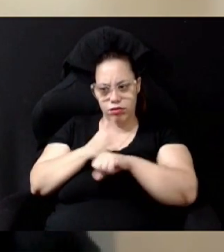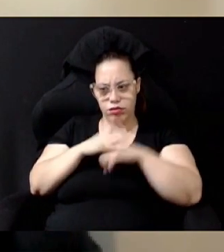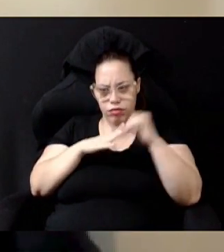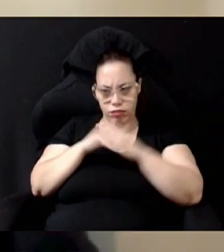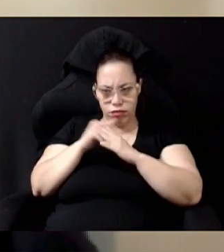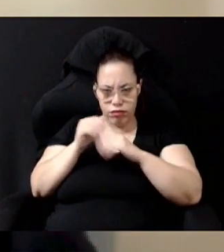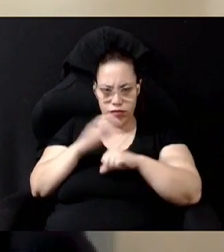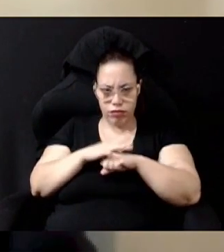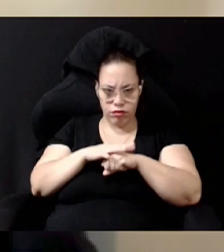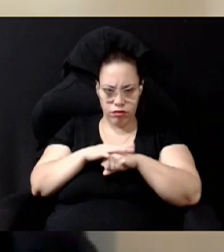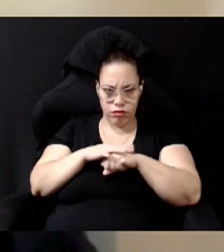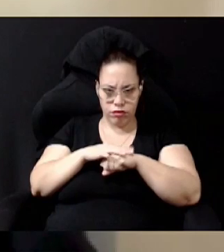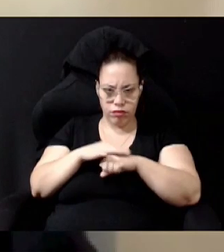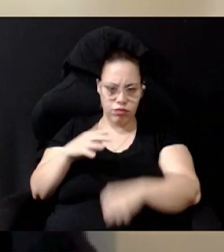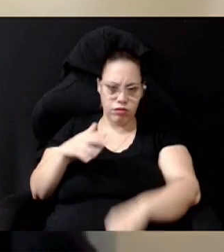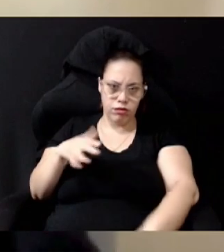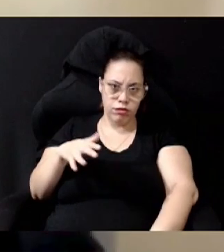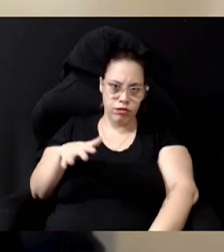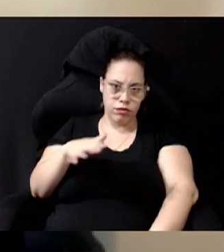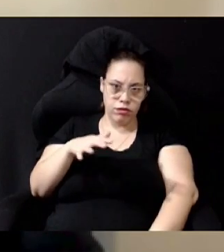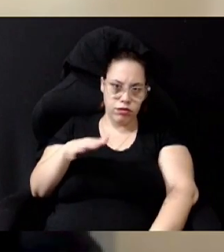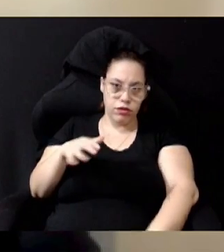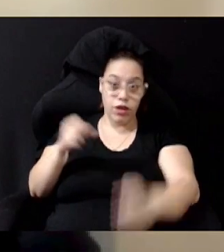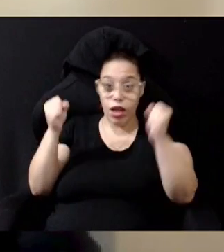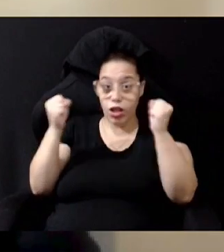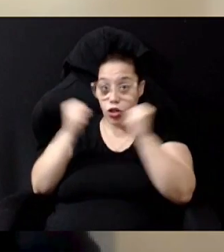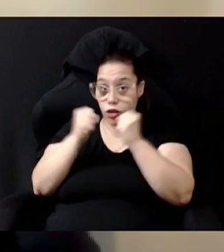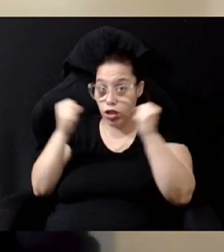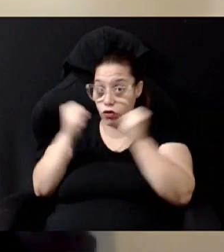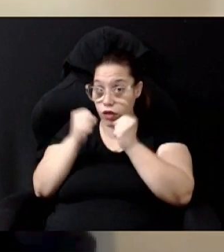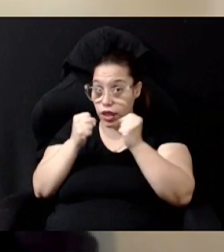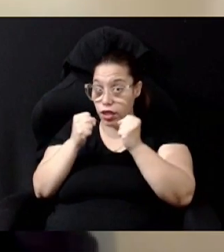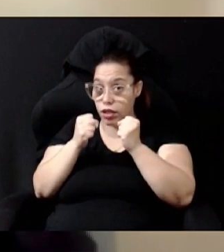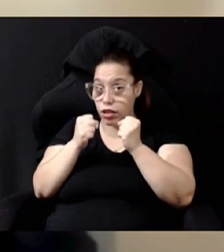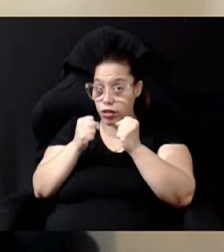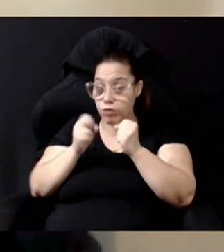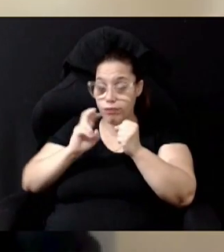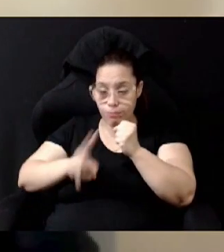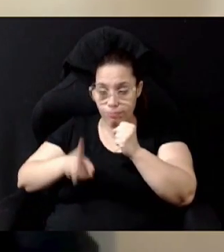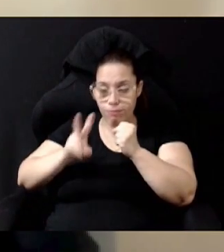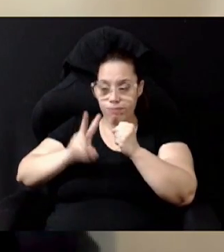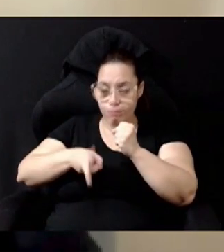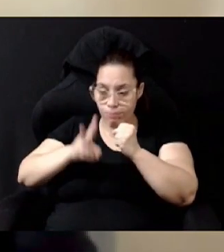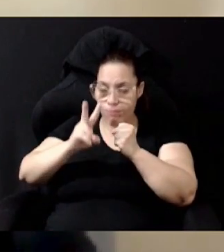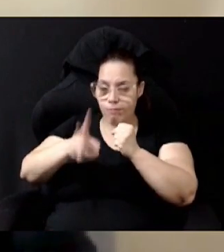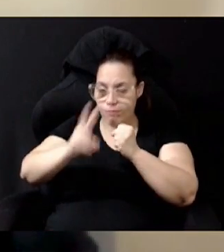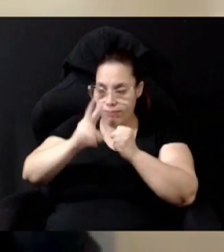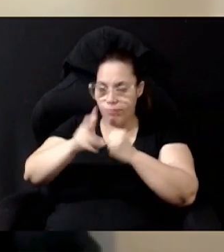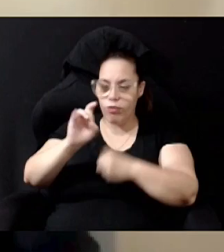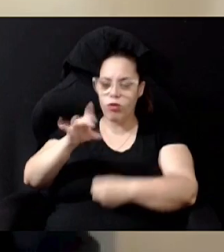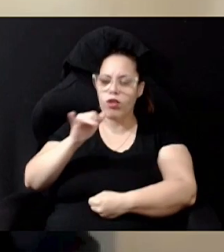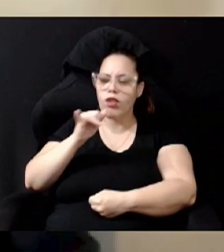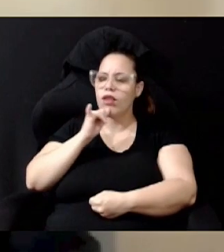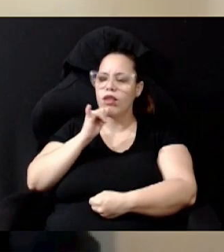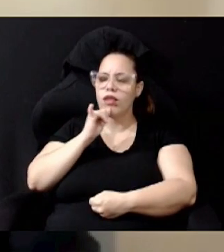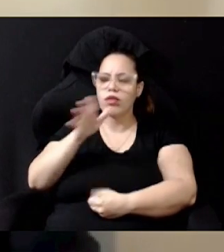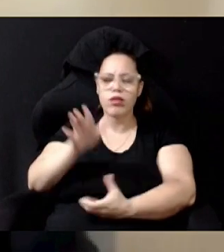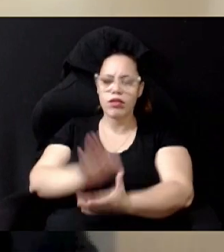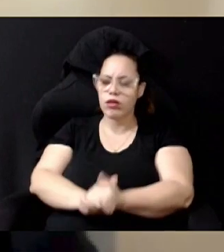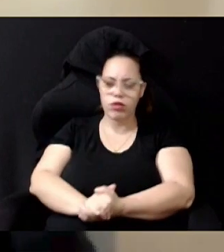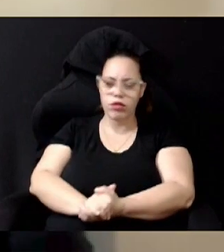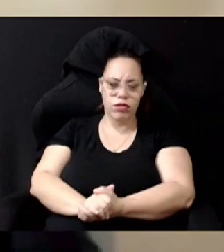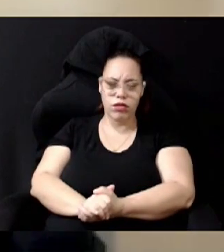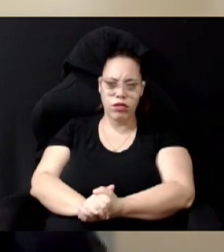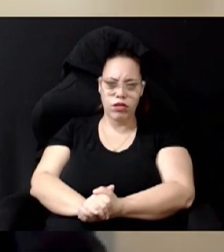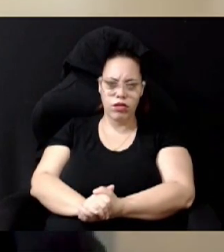sem manter alguma atividade física regular. E assim, só para dar um exemplo, por exemplo, tem